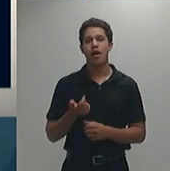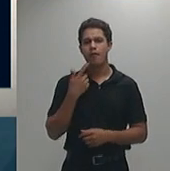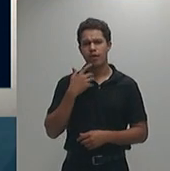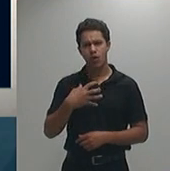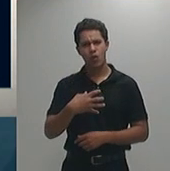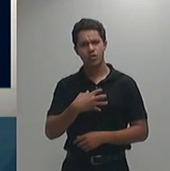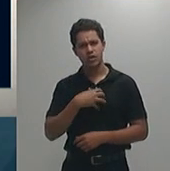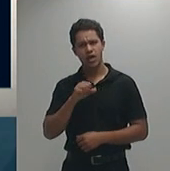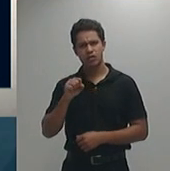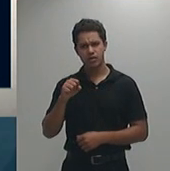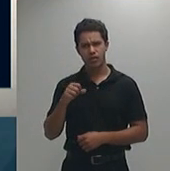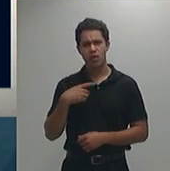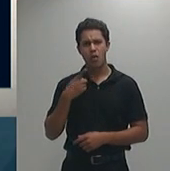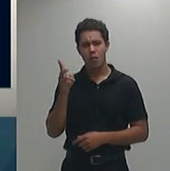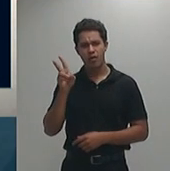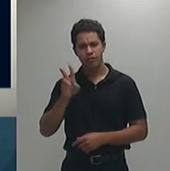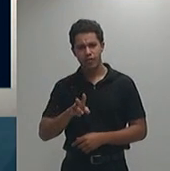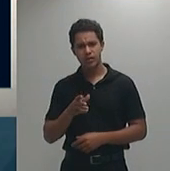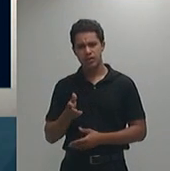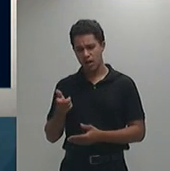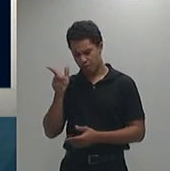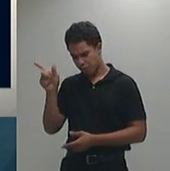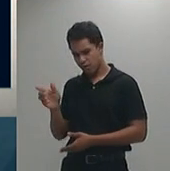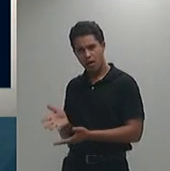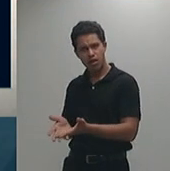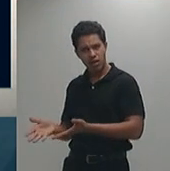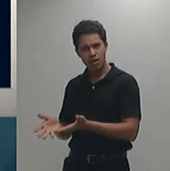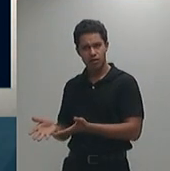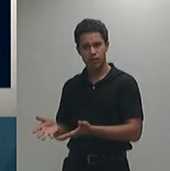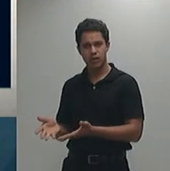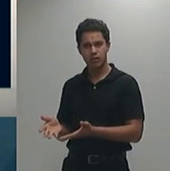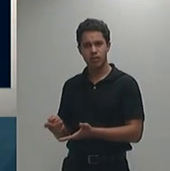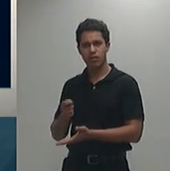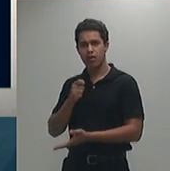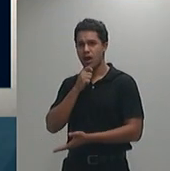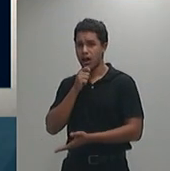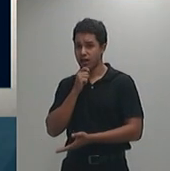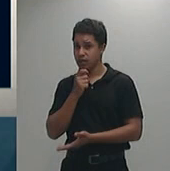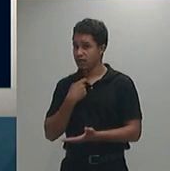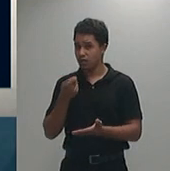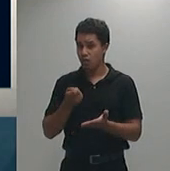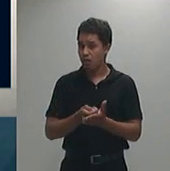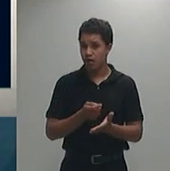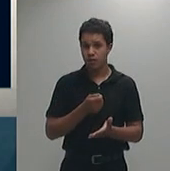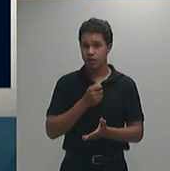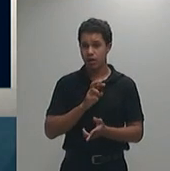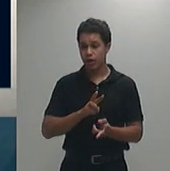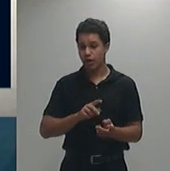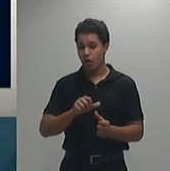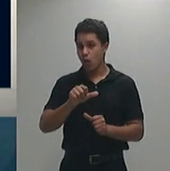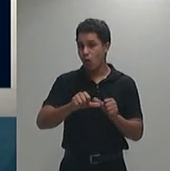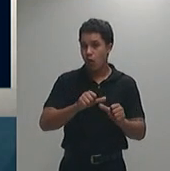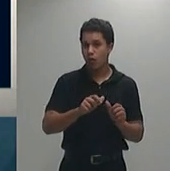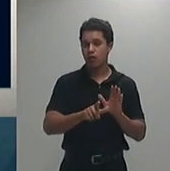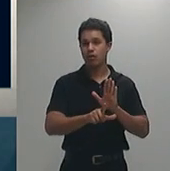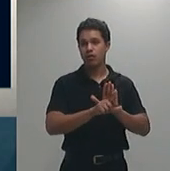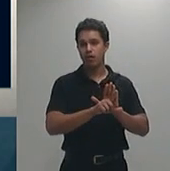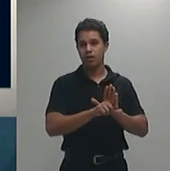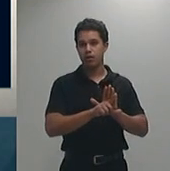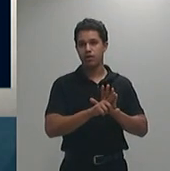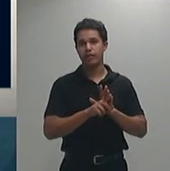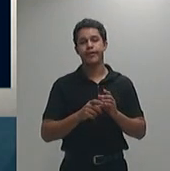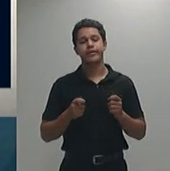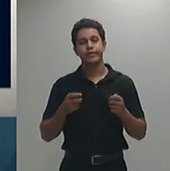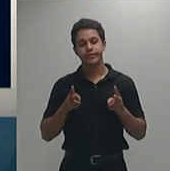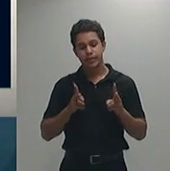uma vez estando altura em tratamento ainda e a rescisão operada não contrariar e deve ser mantido com